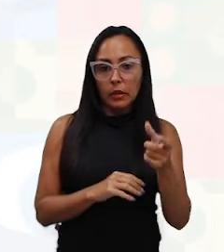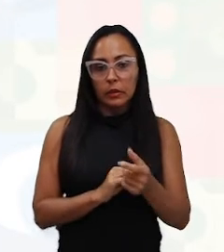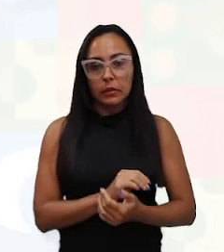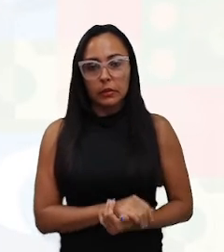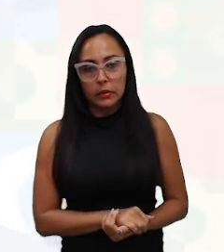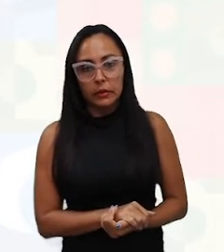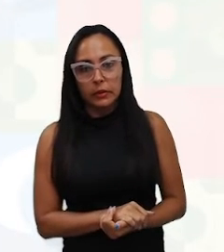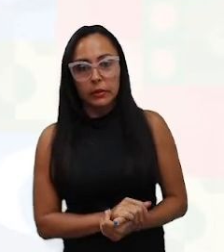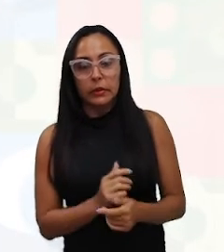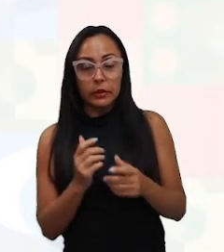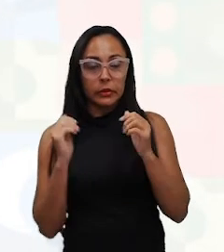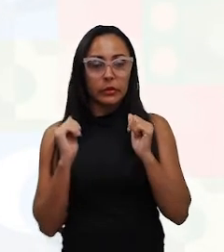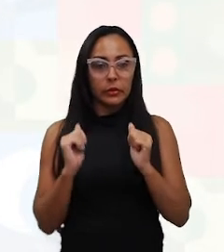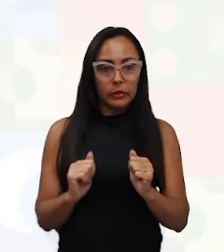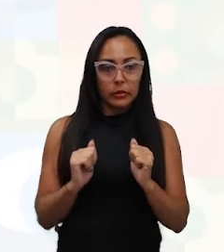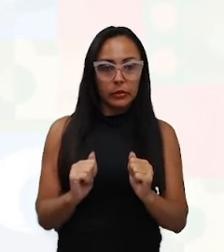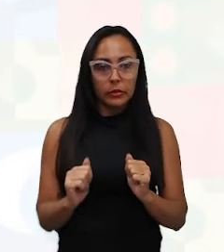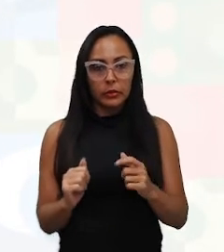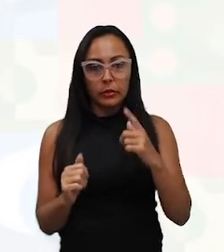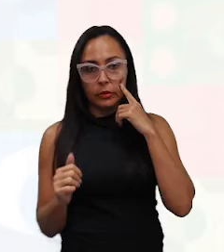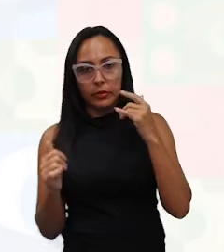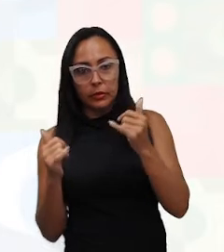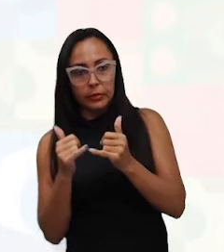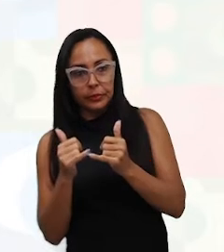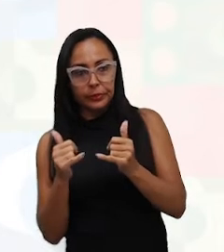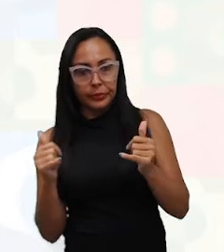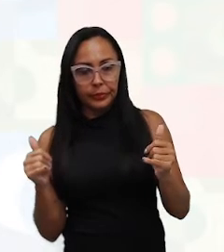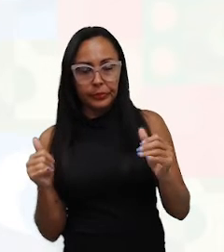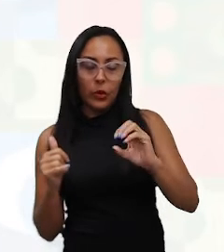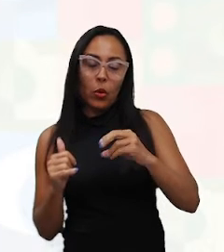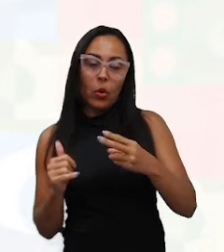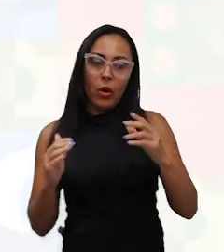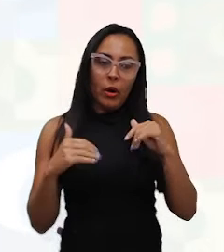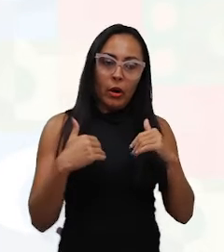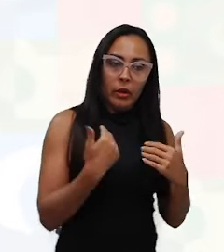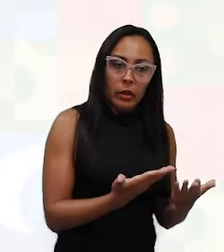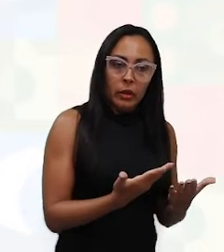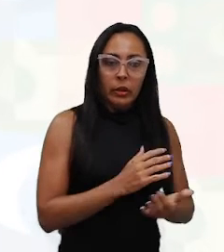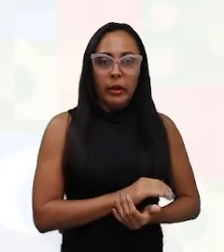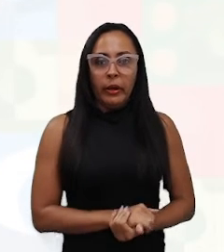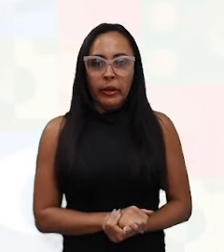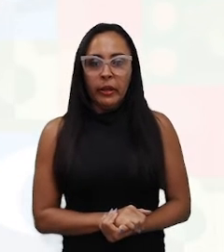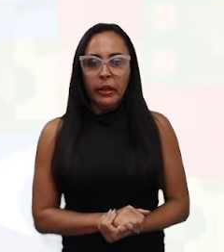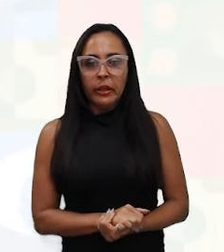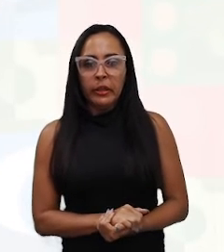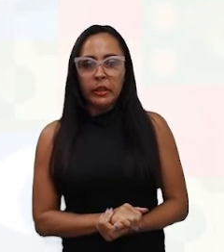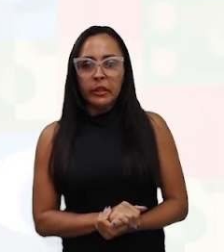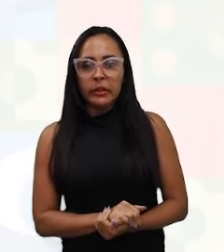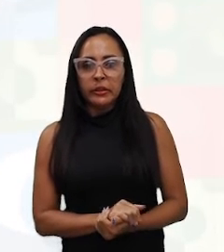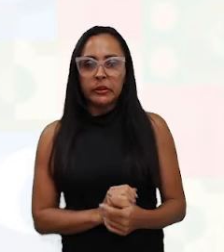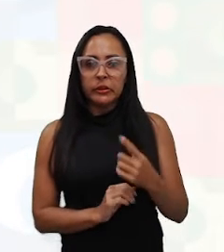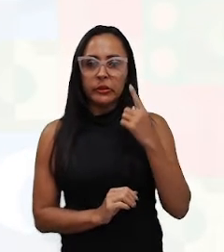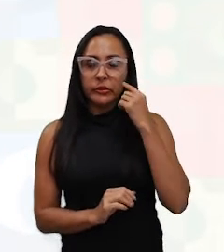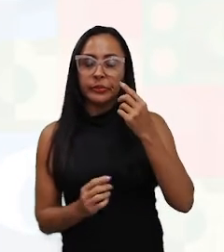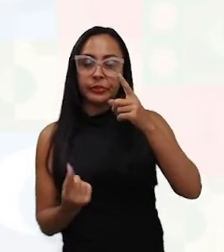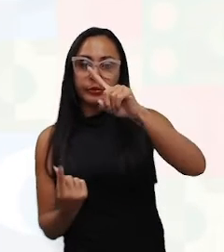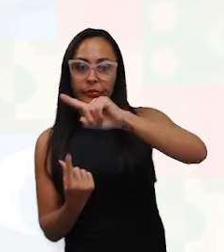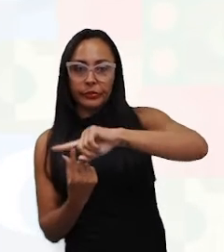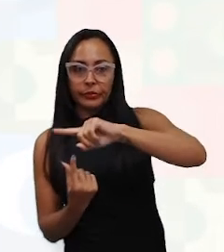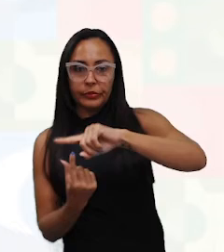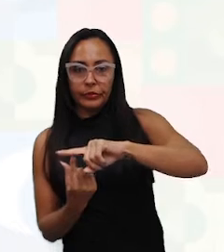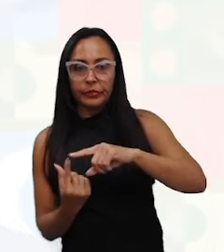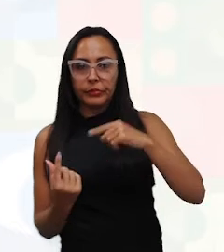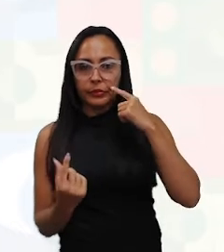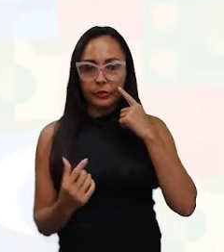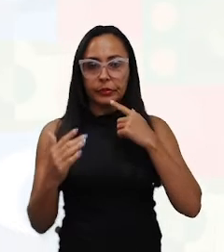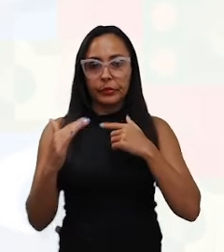linha pode estar na linha do horizonte ou pode estar fora, né? Então, é isso que define o tipo de construção